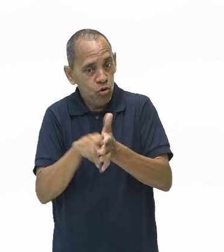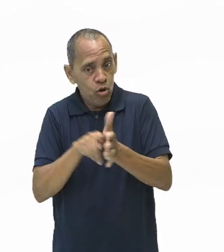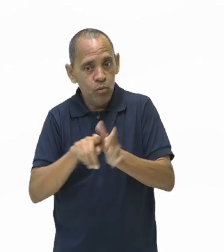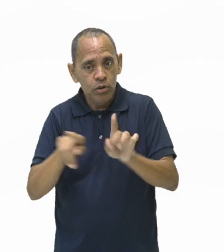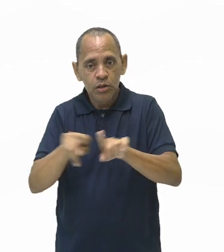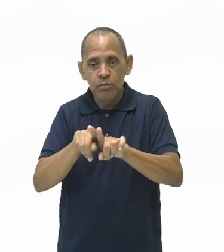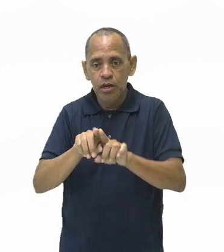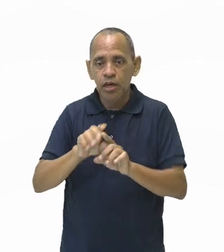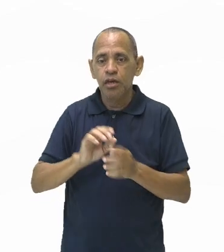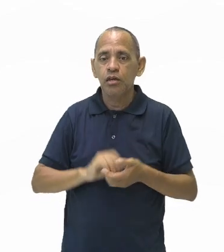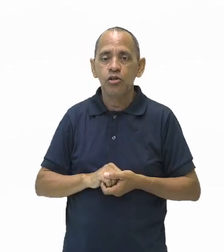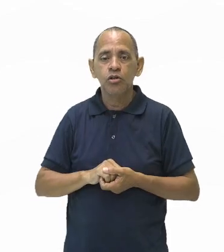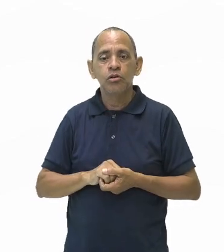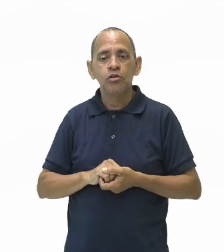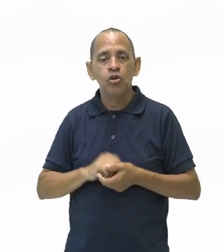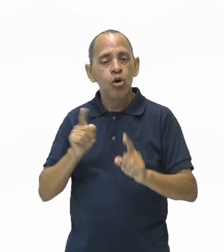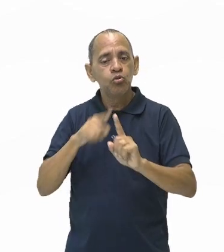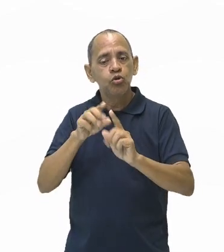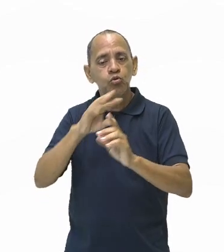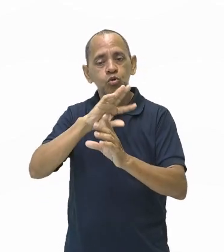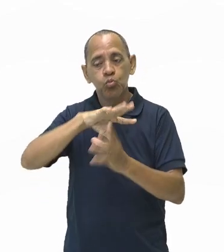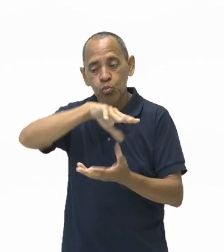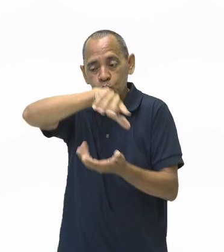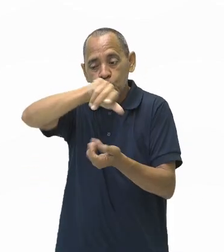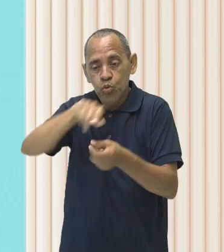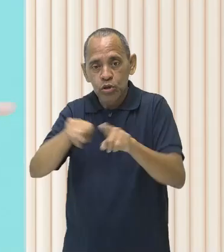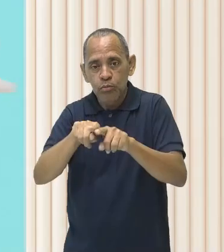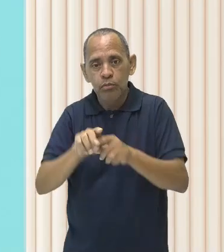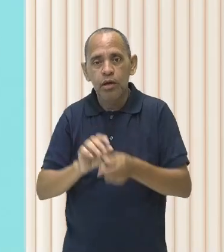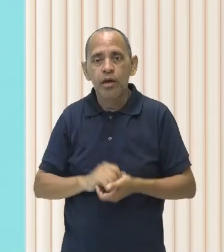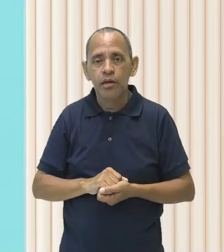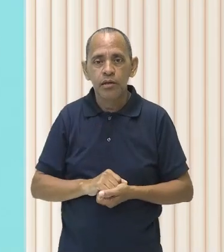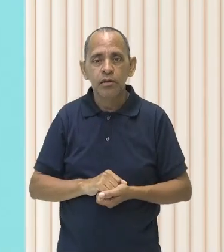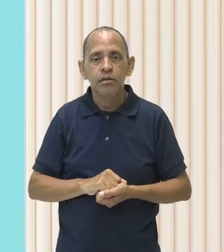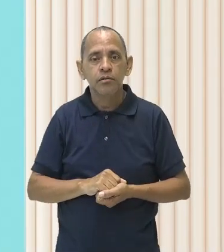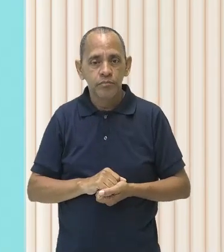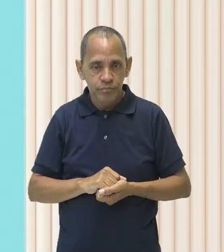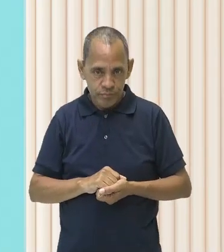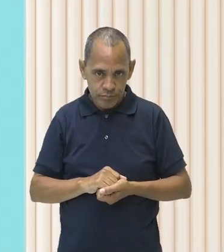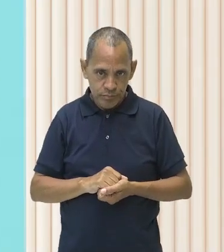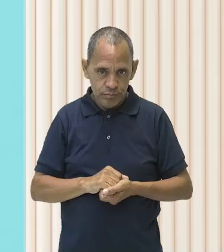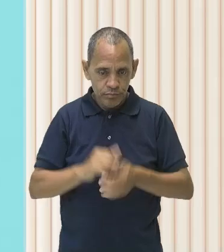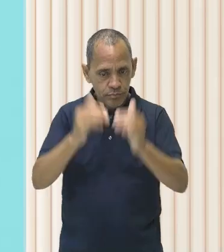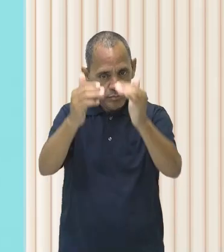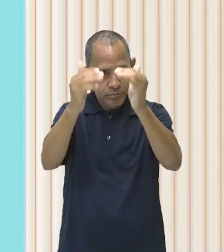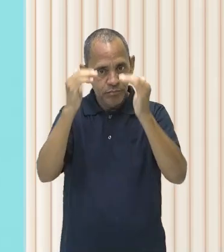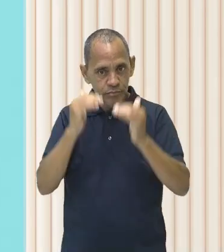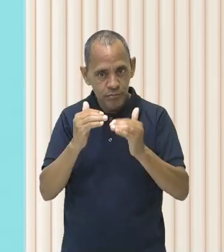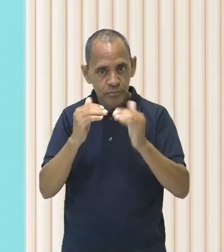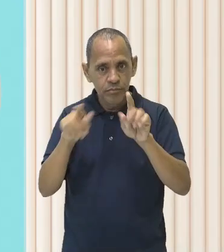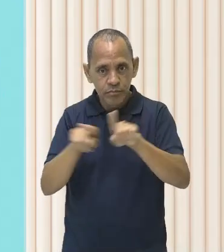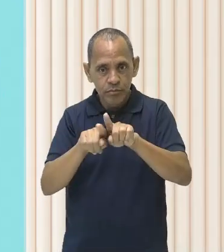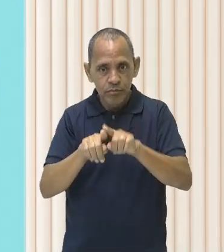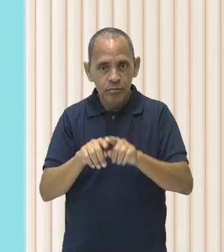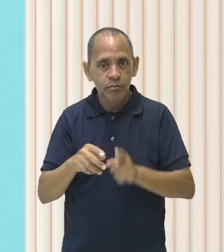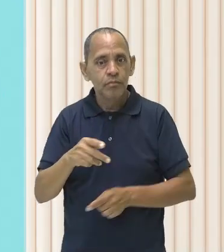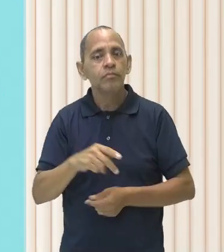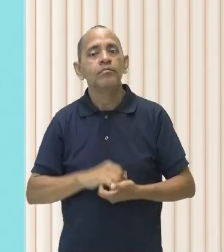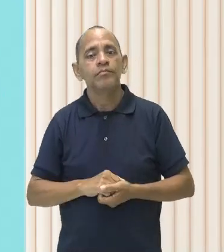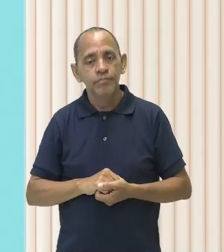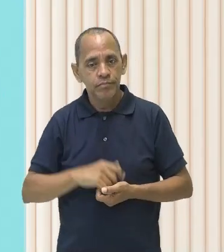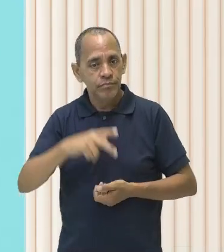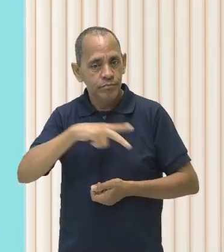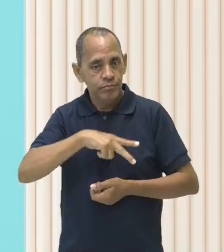ter o cotidiano, o lado subjetivo, o lado pessoal, certo? A epifania